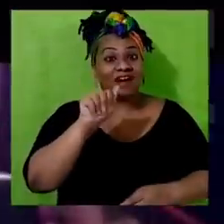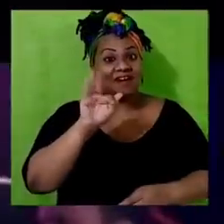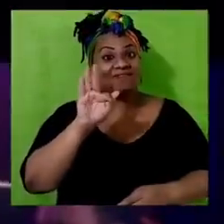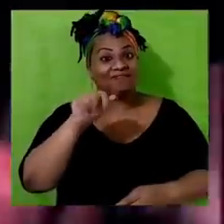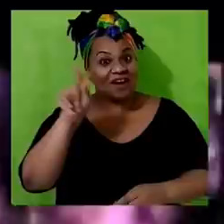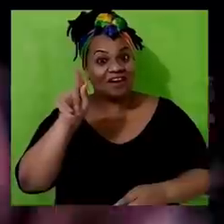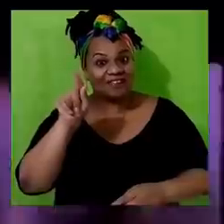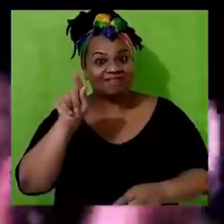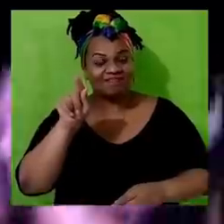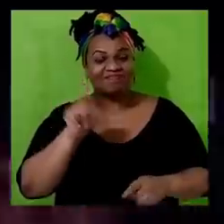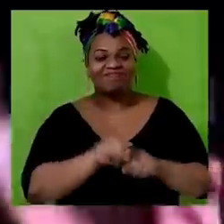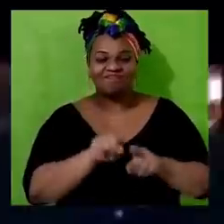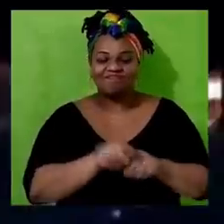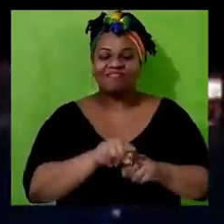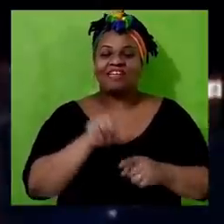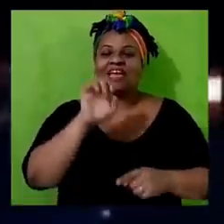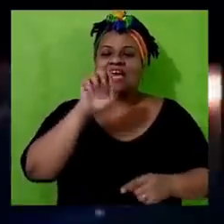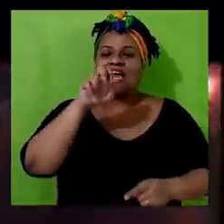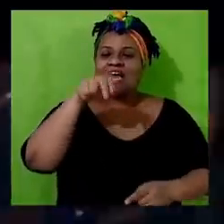Cafá,